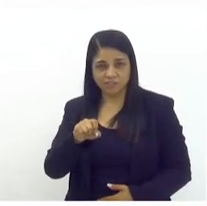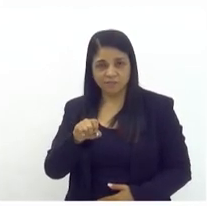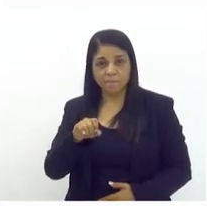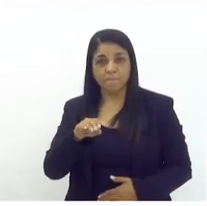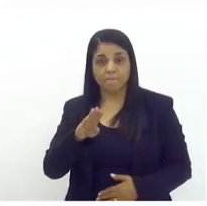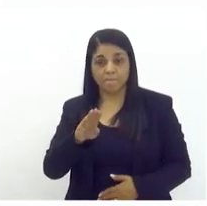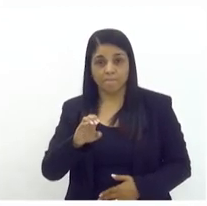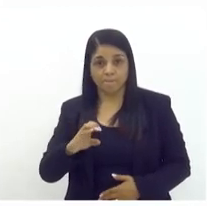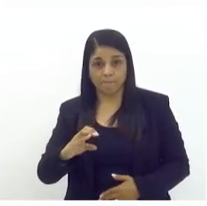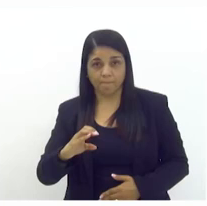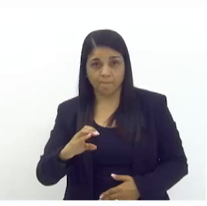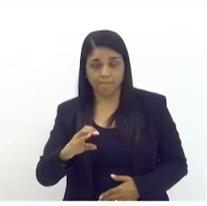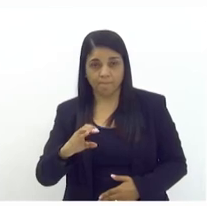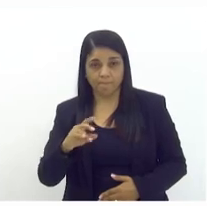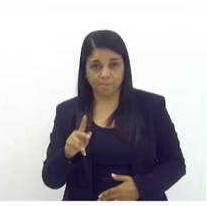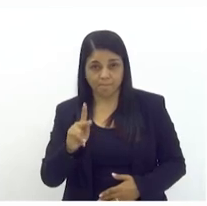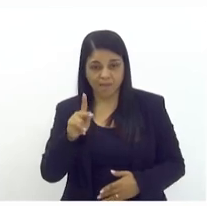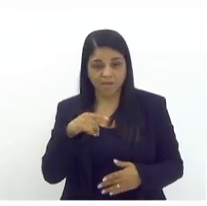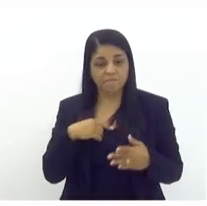preferencialmente